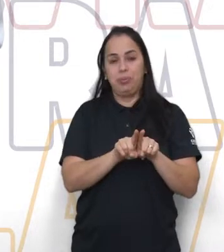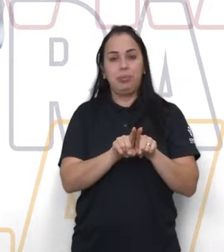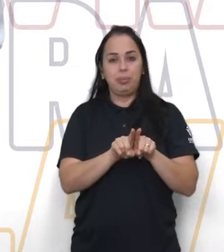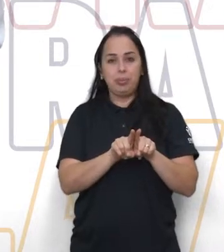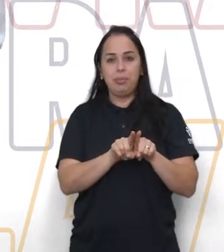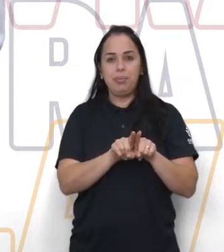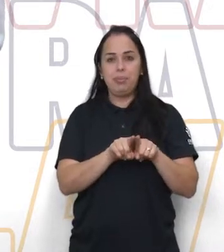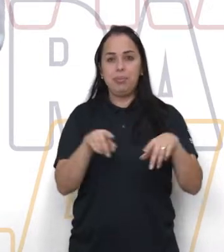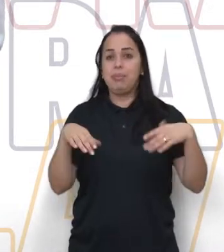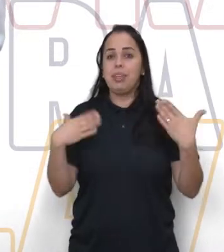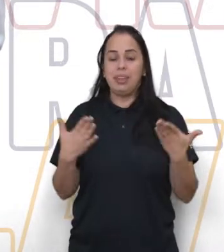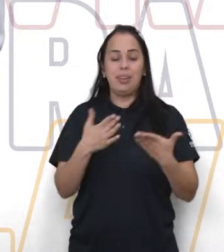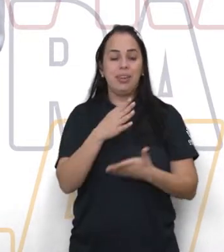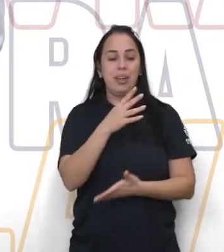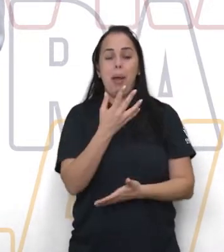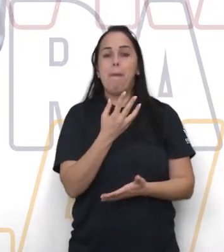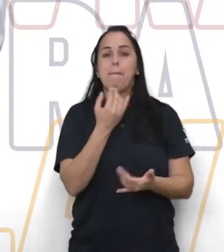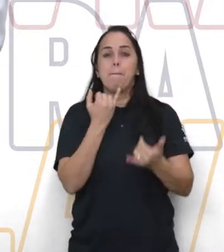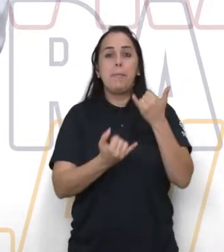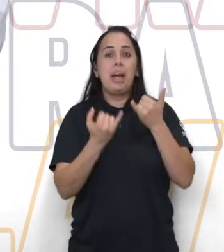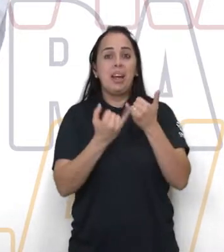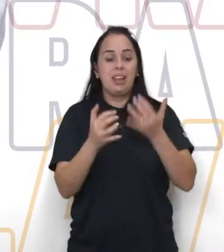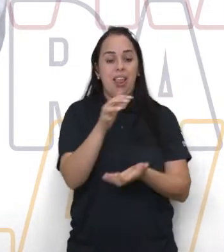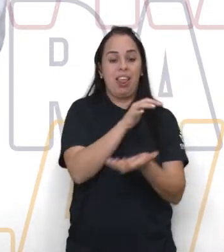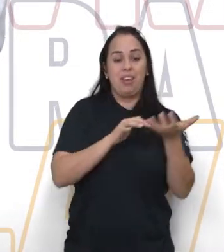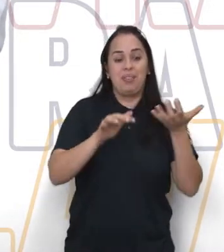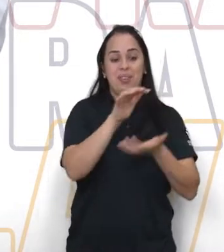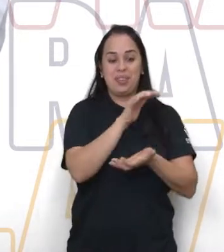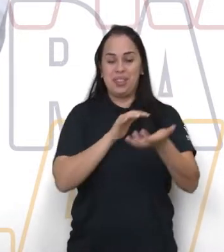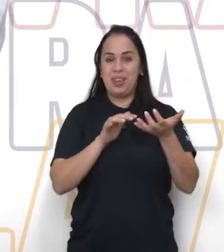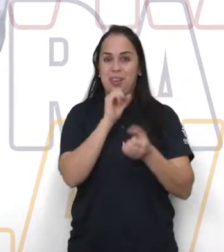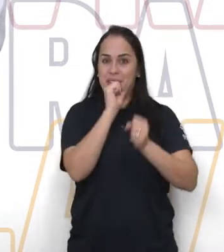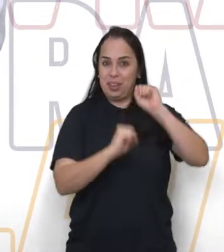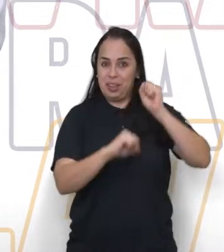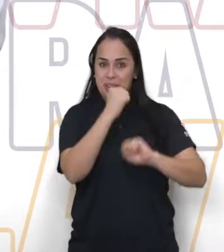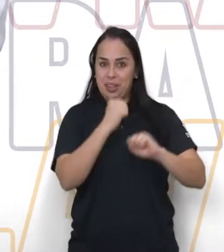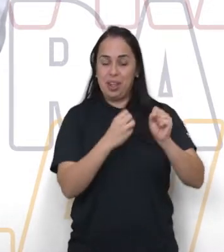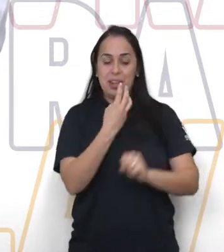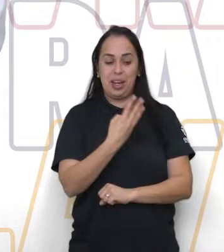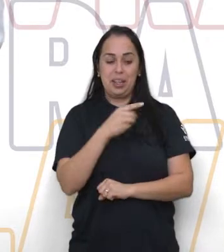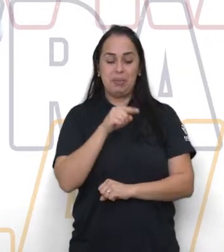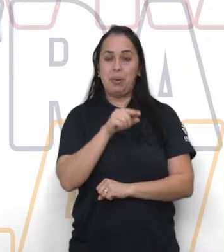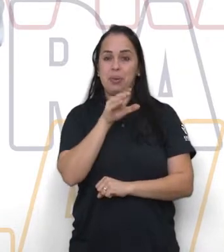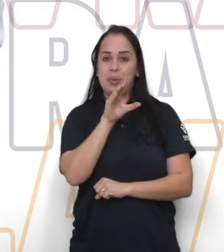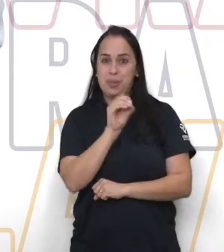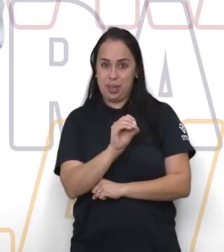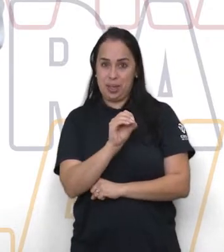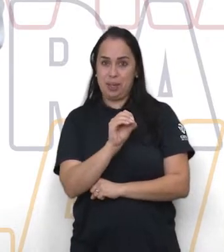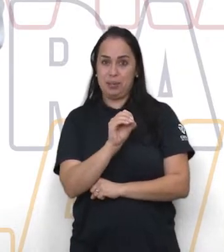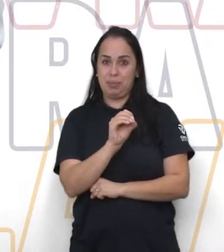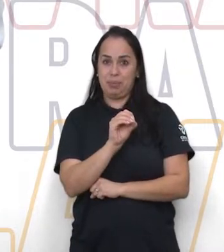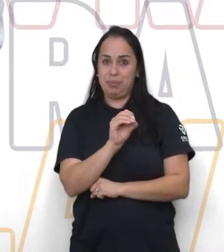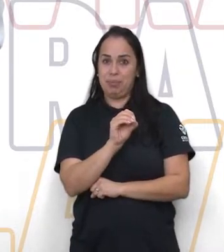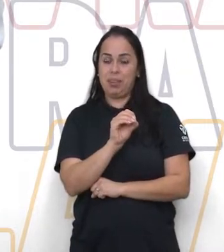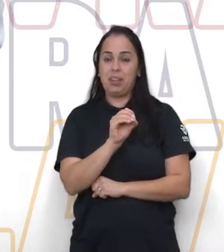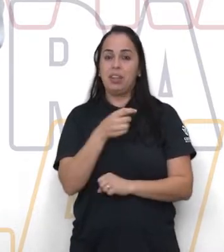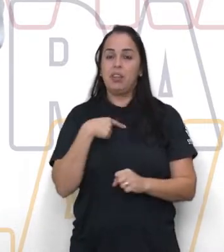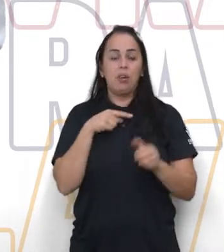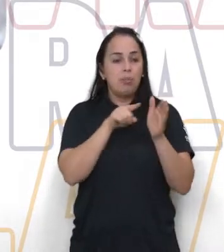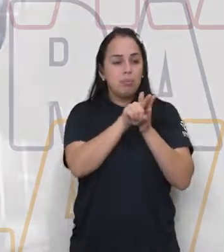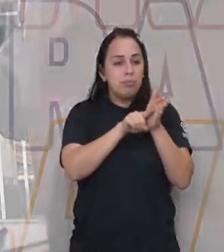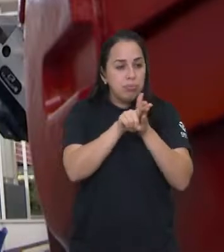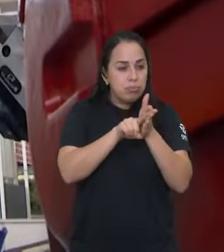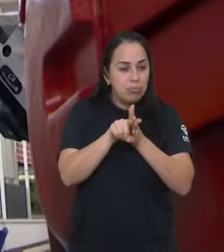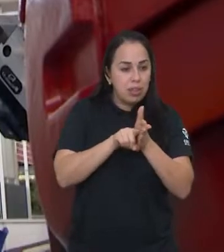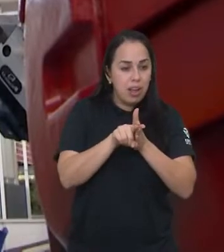e aí a gente chamou de terceira grande revolução industrial aqui a gente foi incorporando esses esses equipamentos